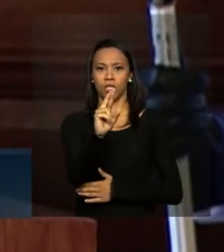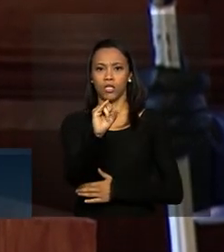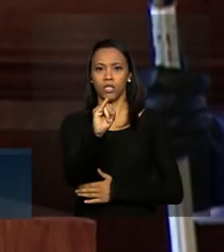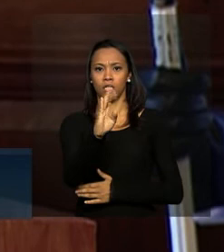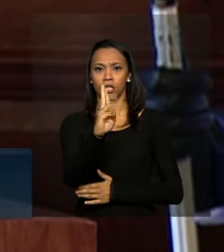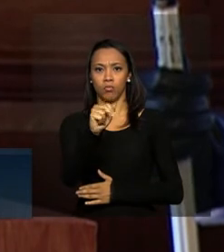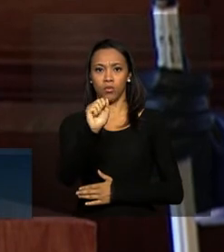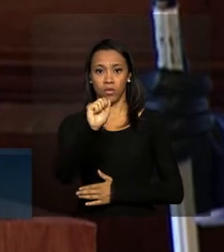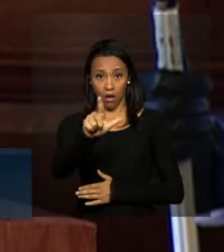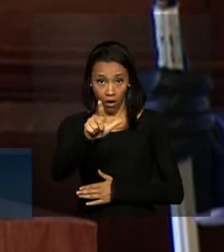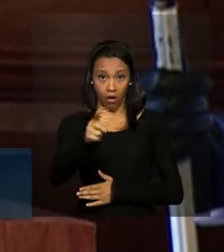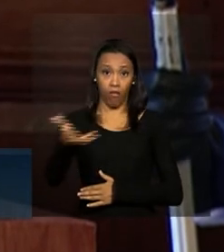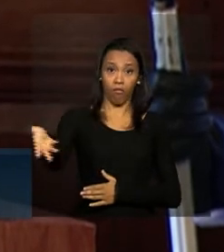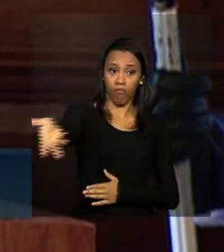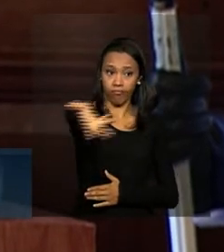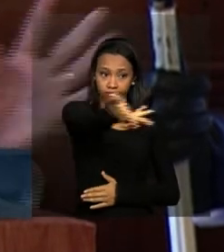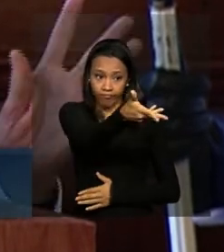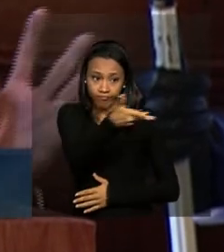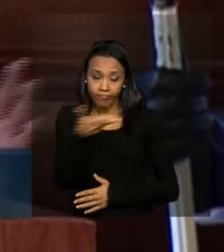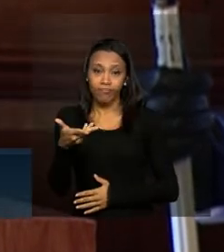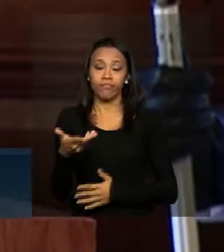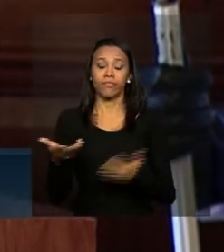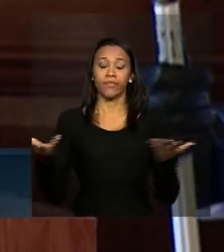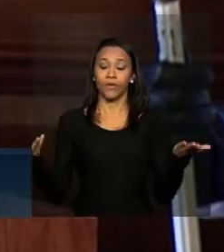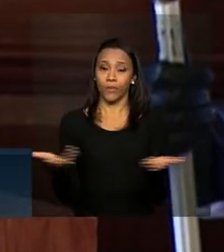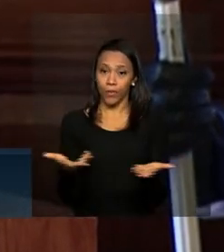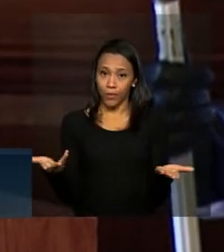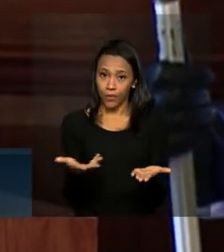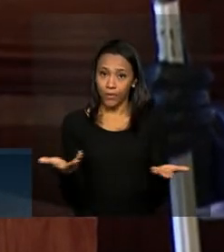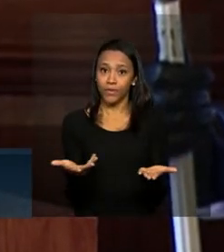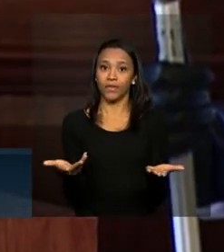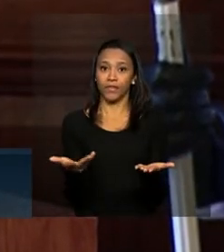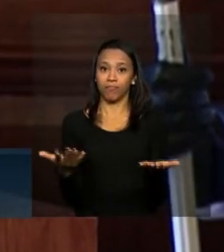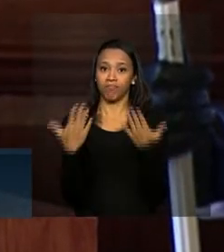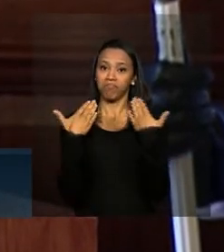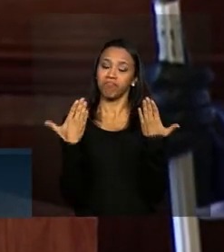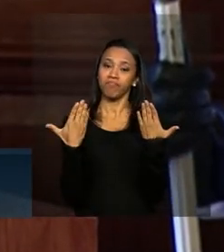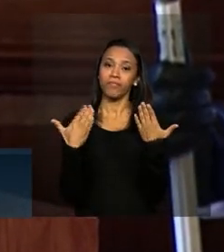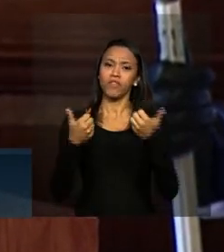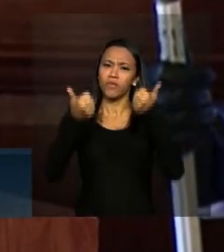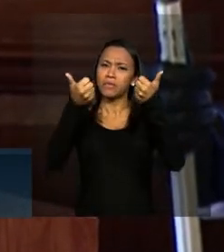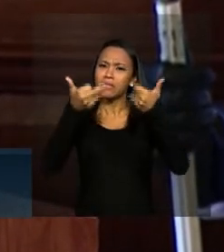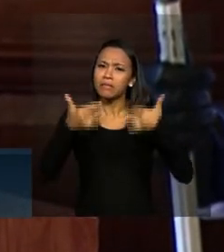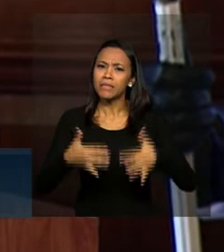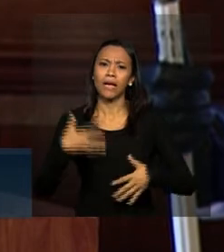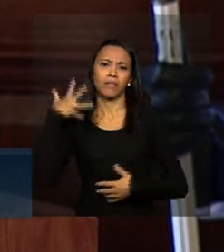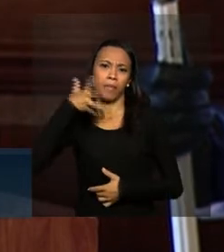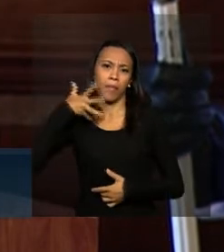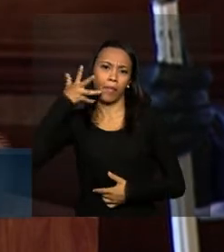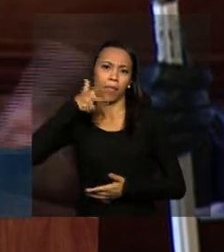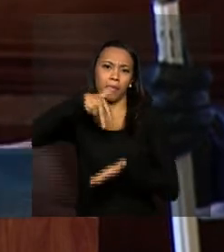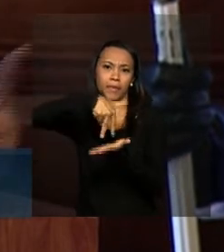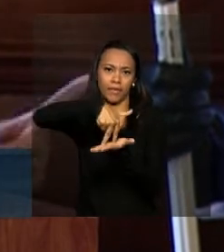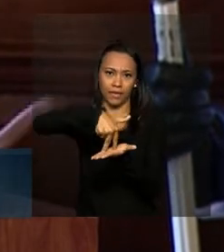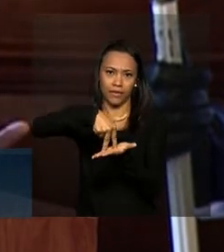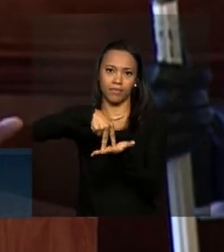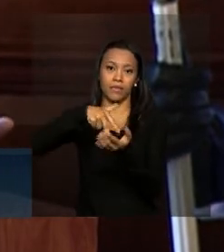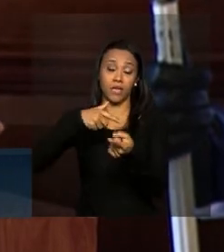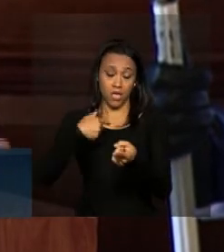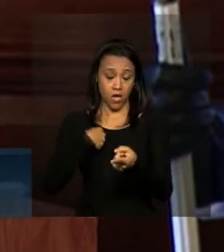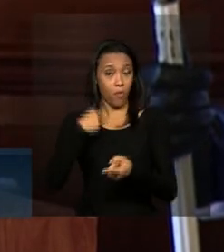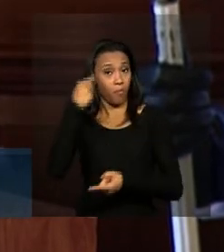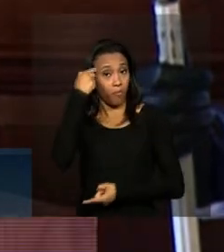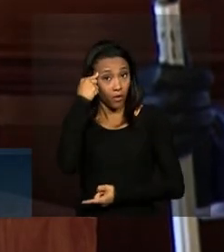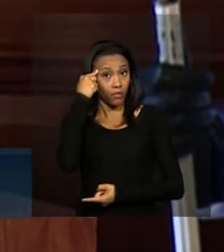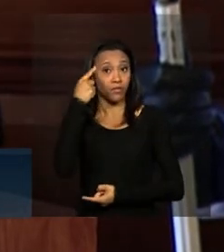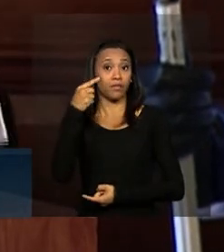reveste destas características que foram expressadas aqui na tribuna. E será, penso eu,